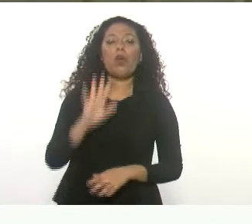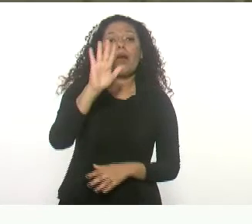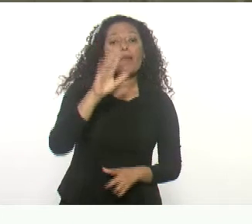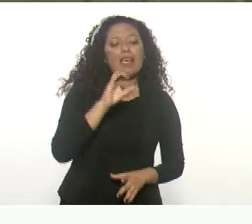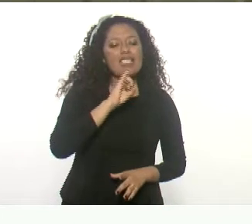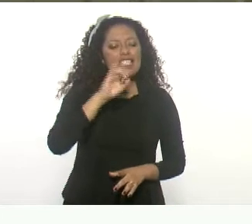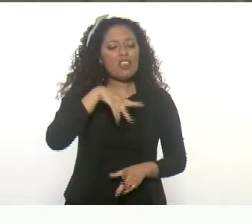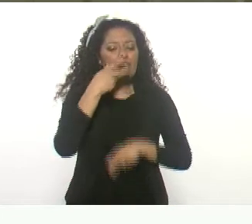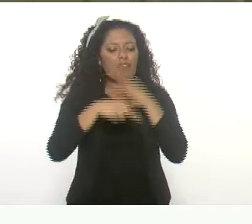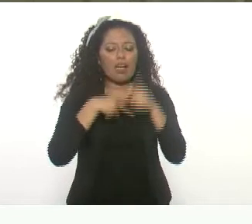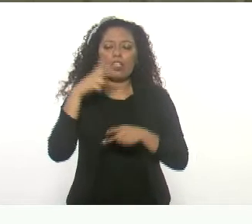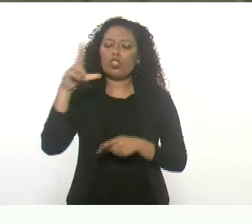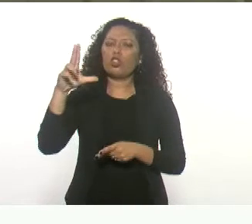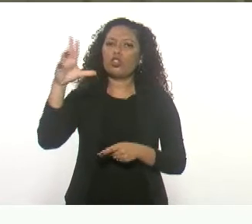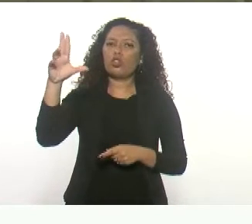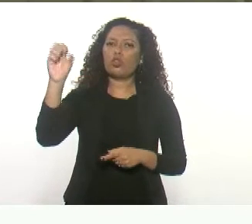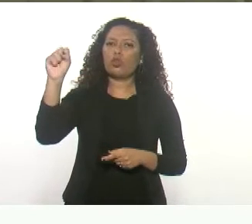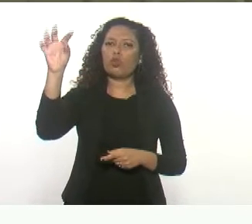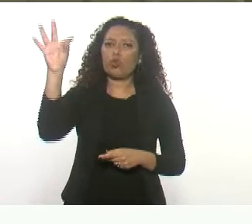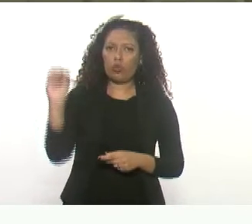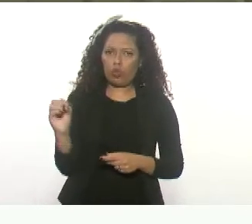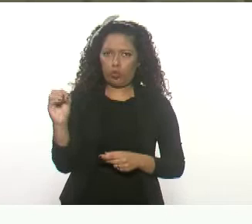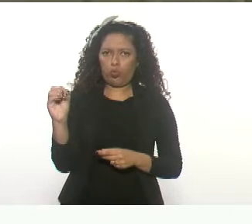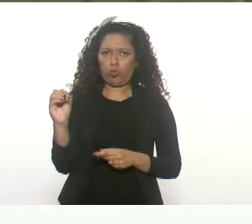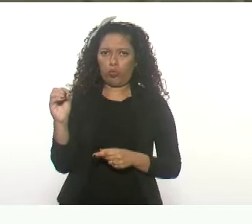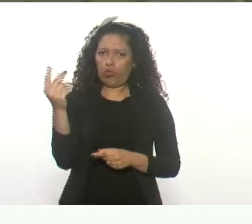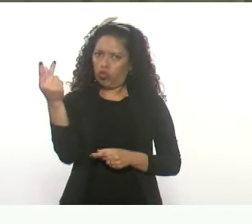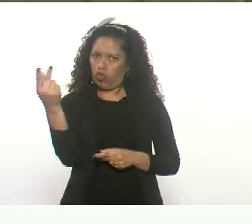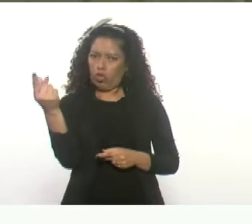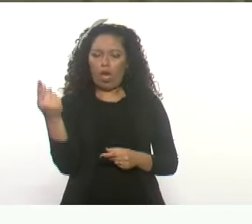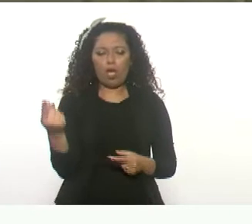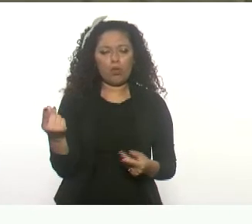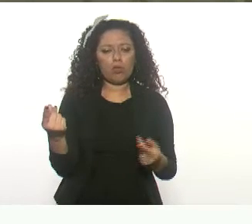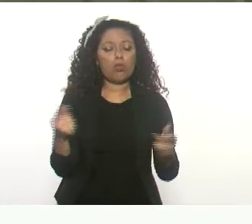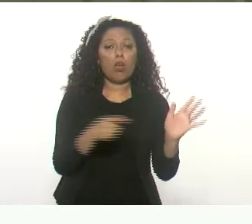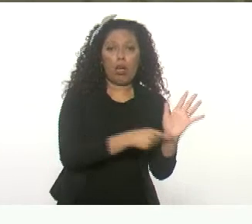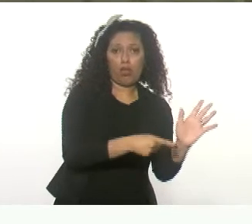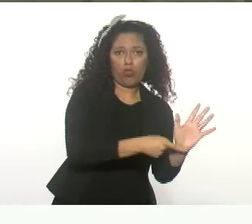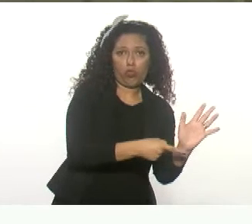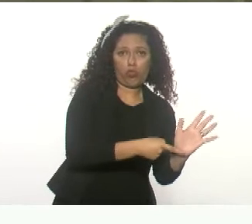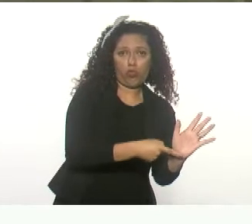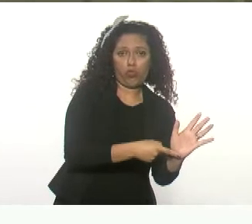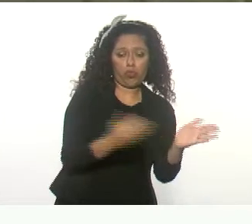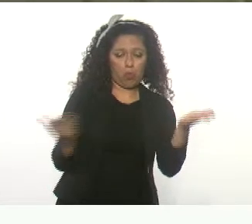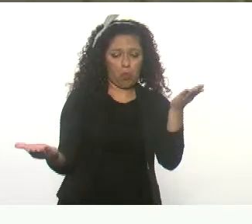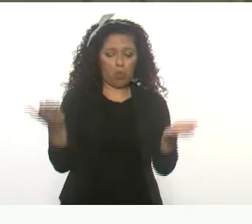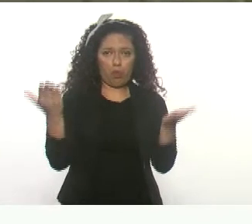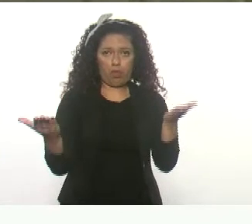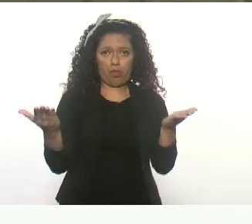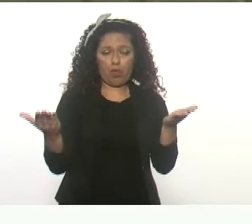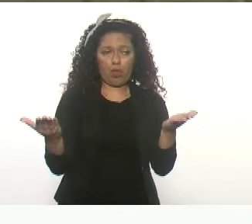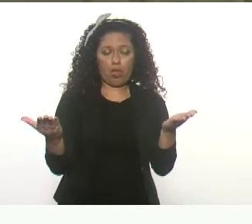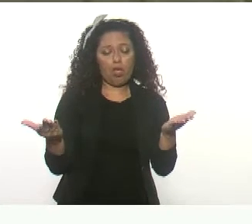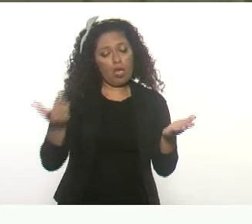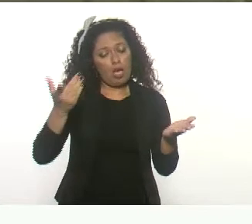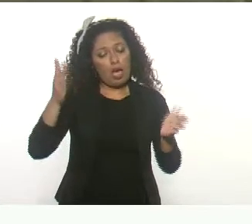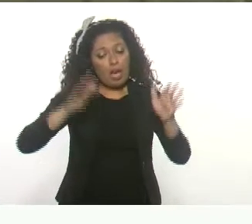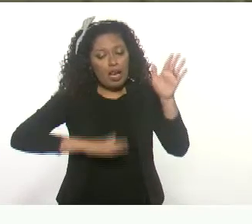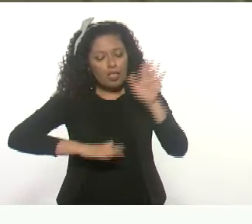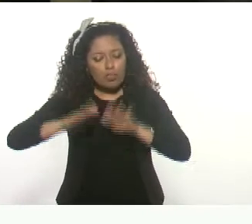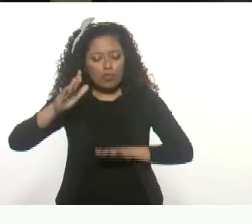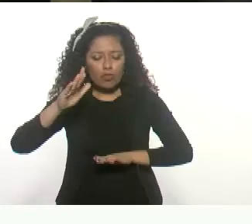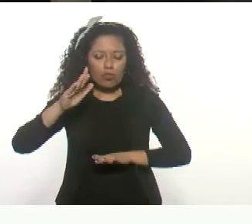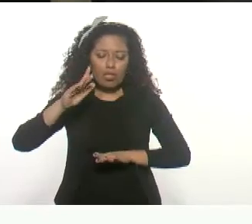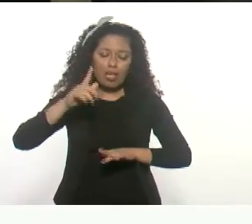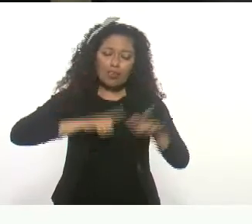fala custo-benefício para o Estado na educação, também, ainda que não se saiba se realmente vai dar certo, pensa por